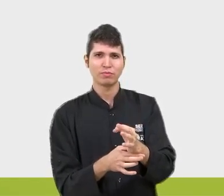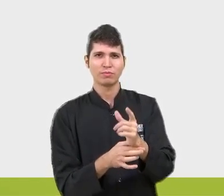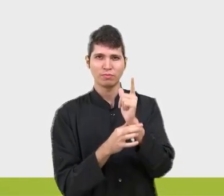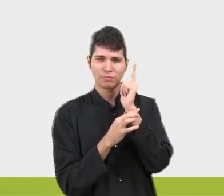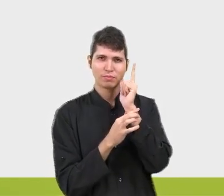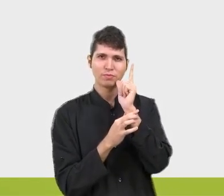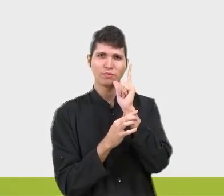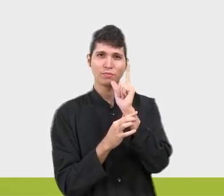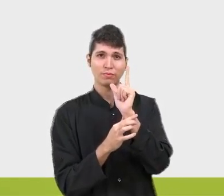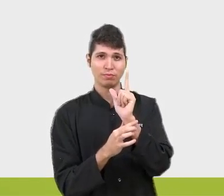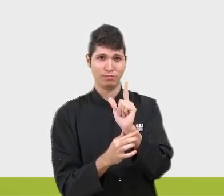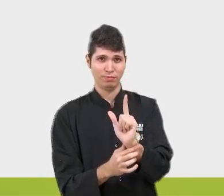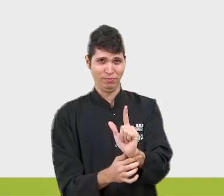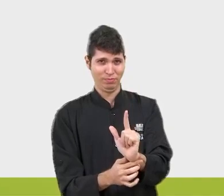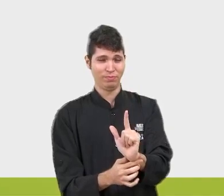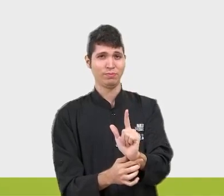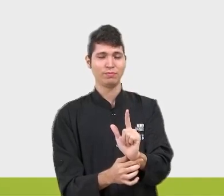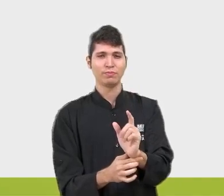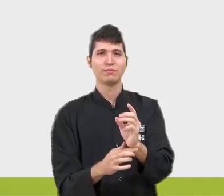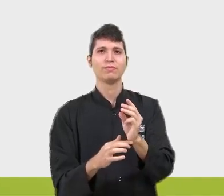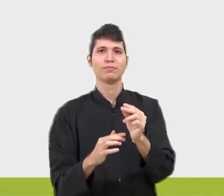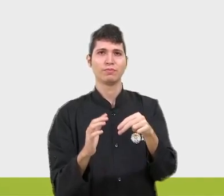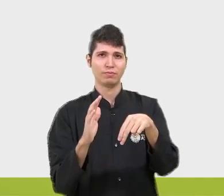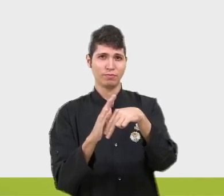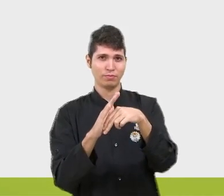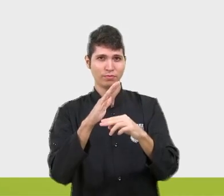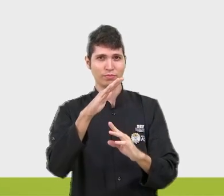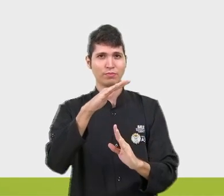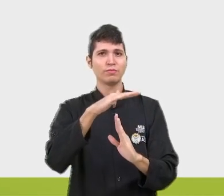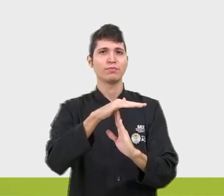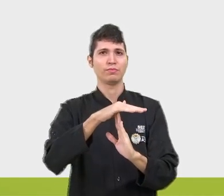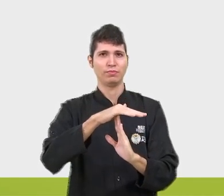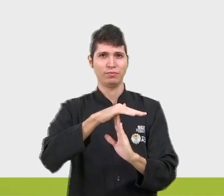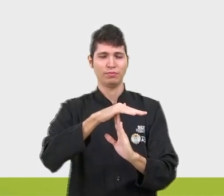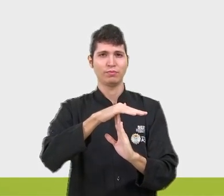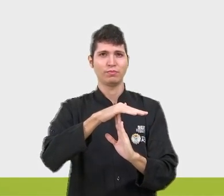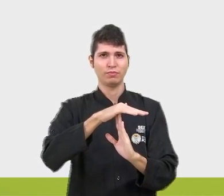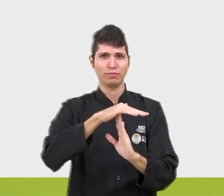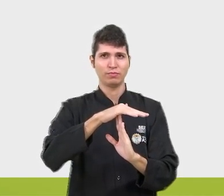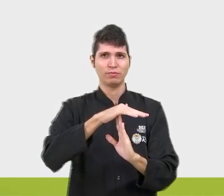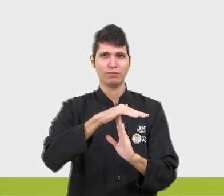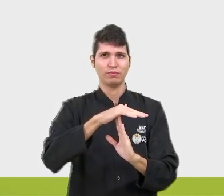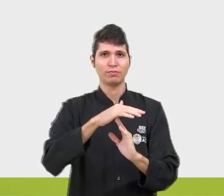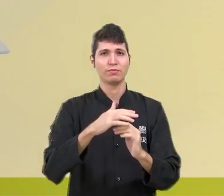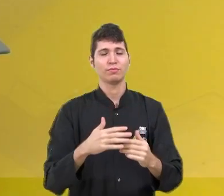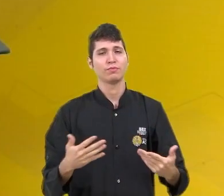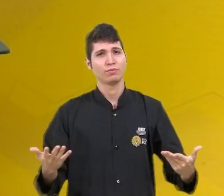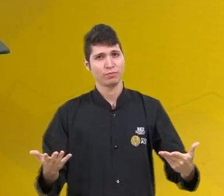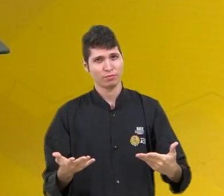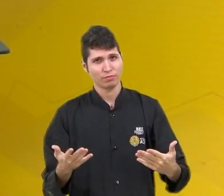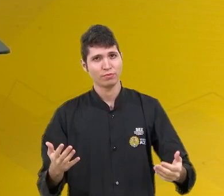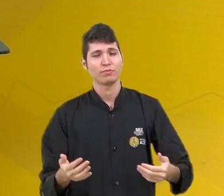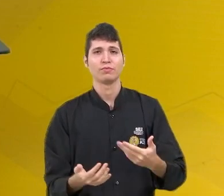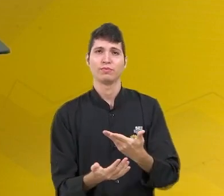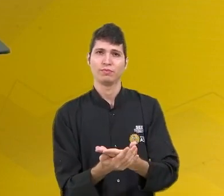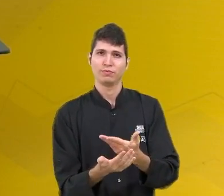conseguiu os 200 pontos. E aqui fica a aula de hoje. Muito